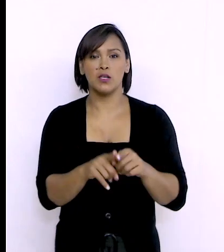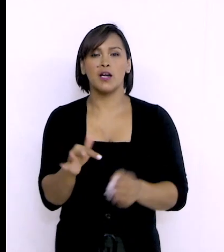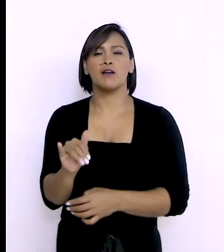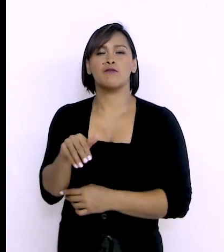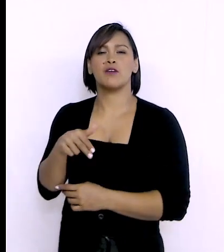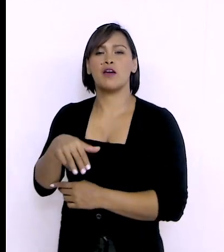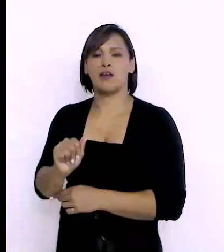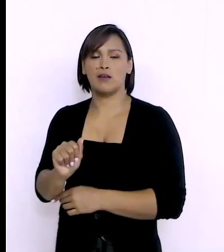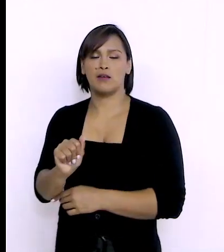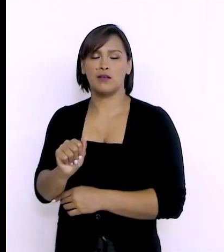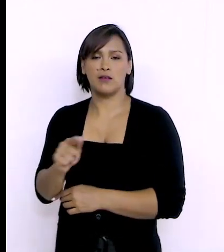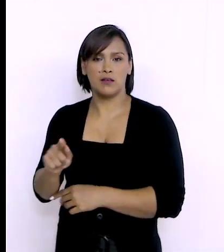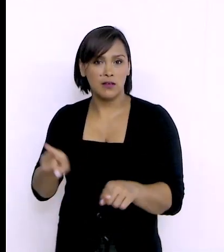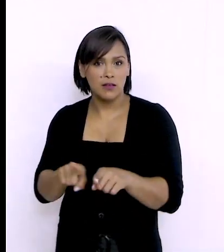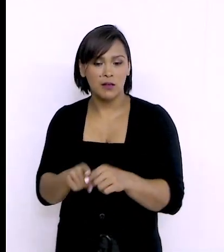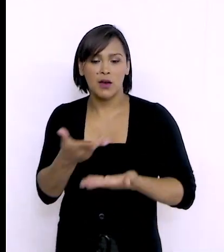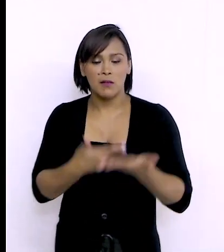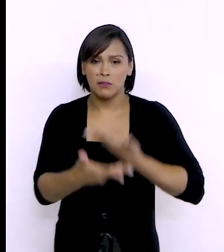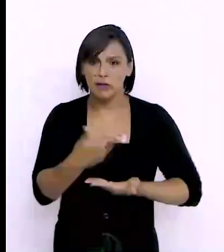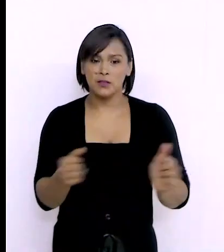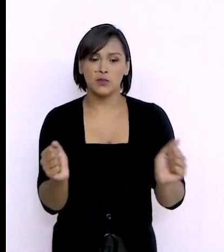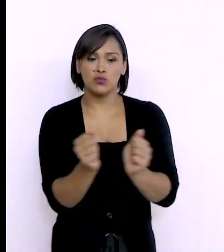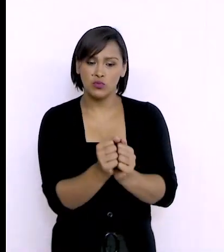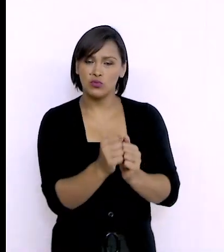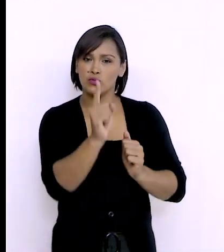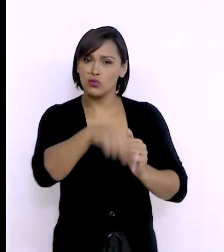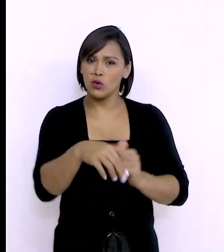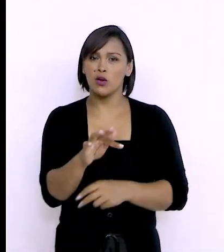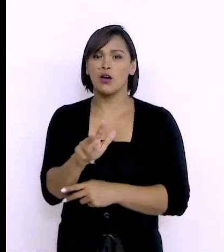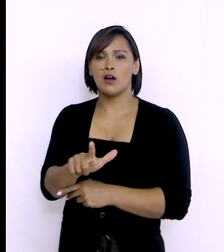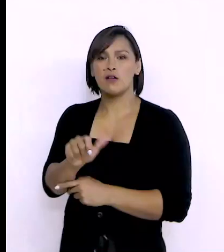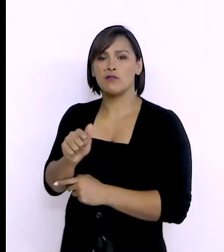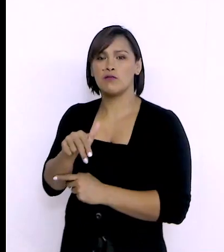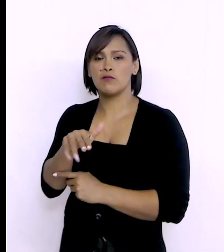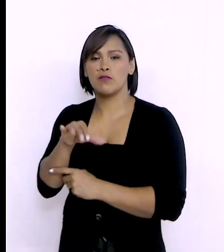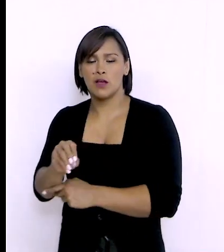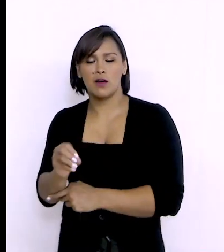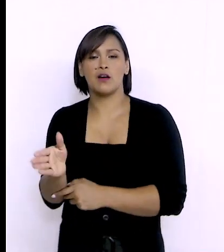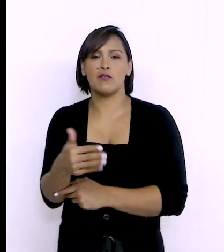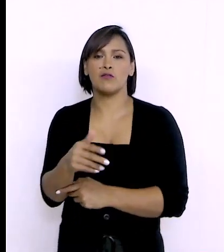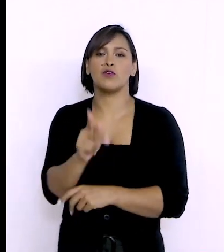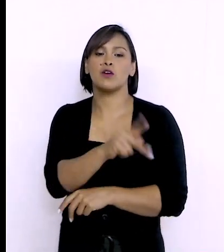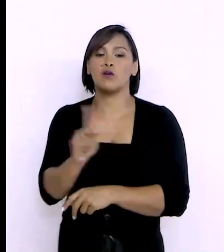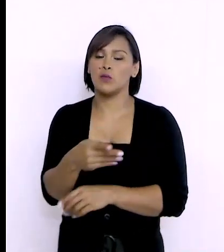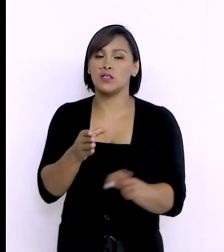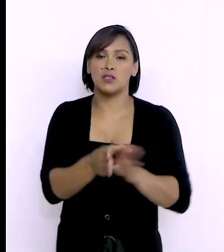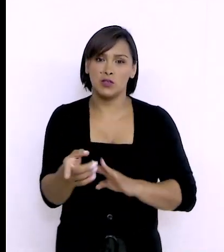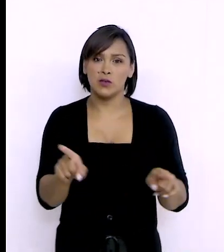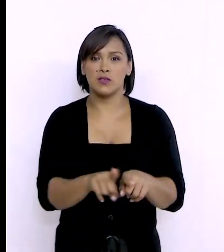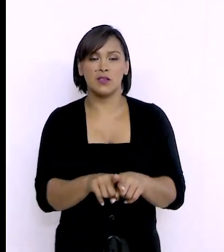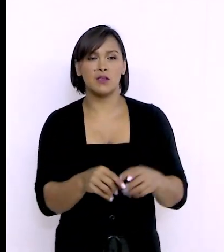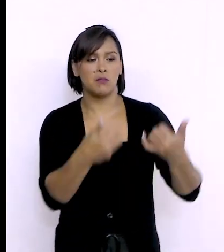FIENG também, a participação do presidente Flávio Roscoe, do doutor Fabiano Nogueira. É para